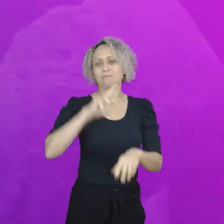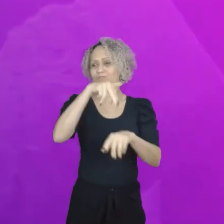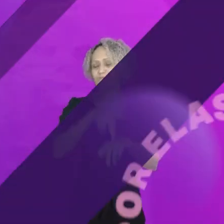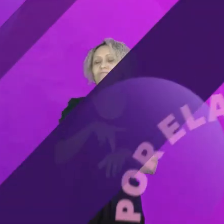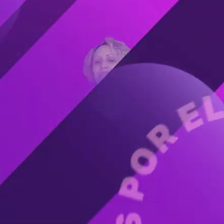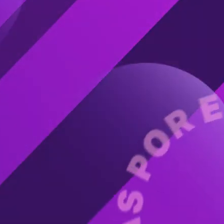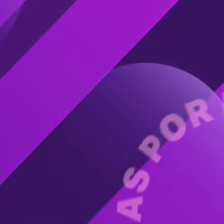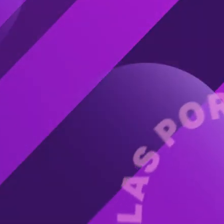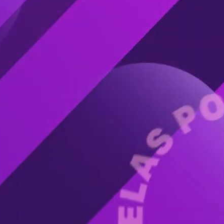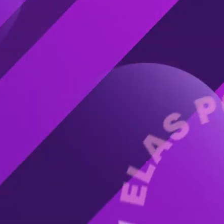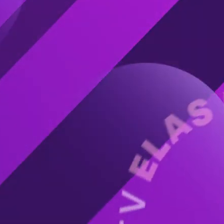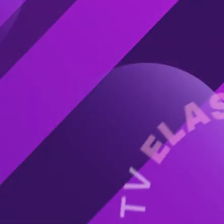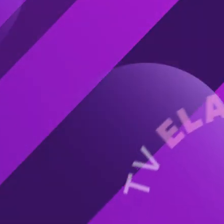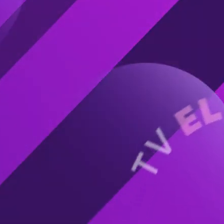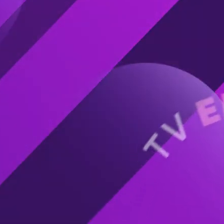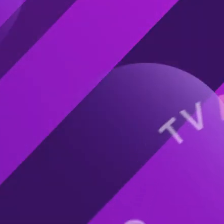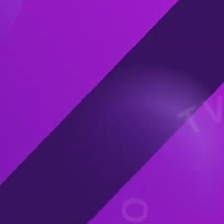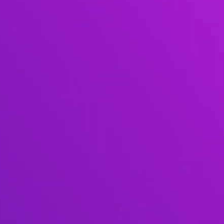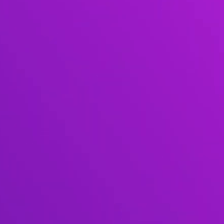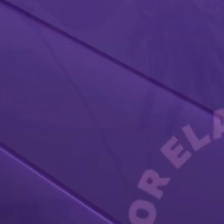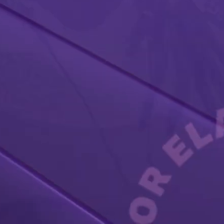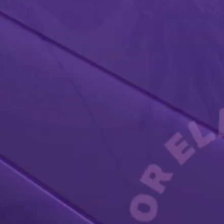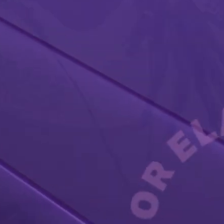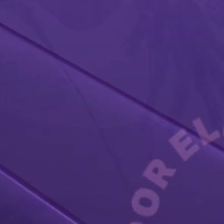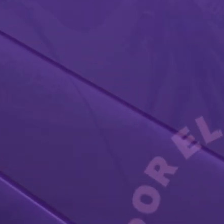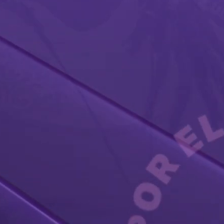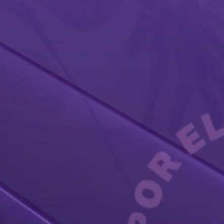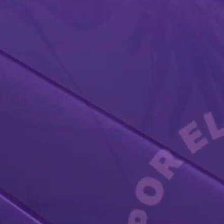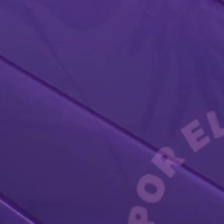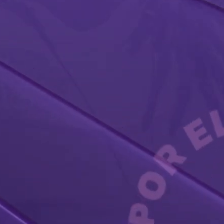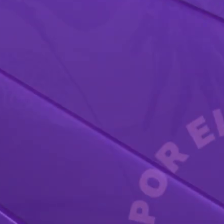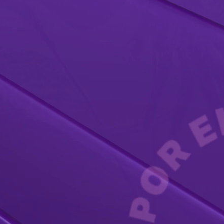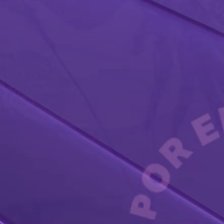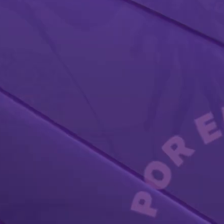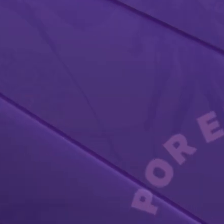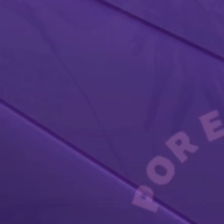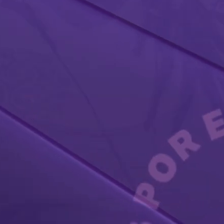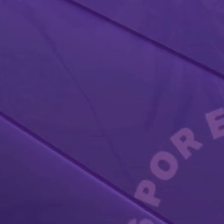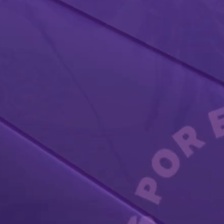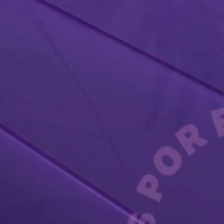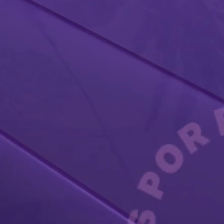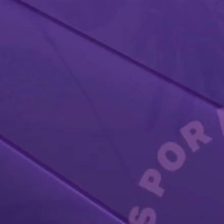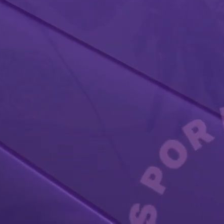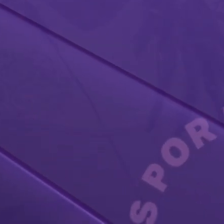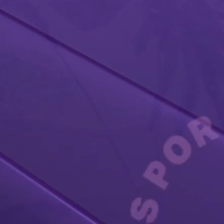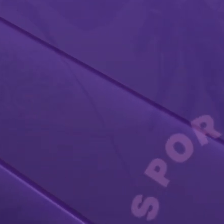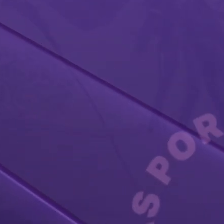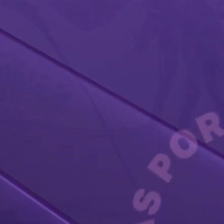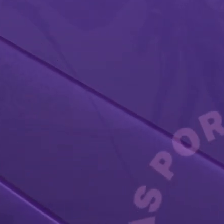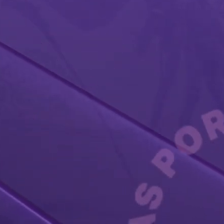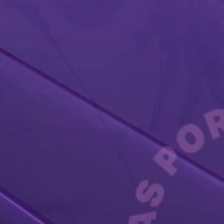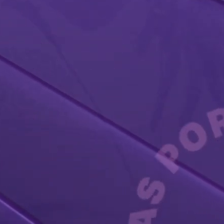Olá, mulher! Seja muito bem-vinda! Nesta semana, nós discutimos sobre mulheres lutam por